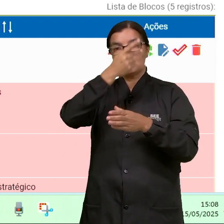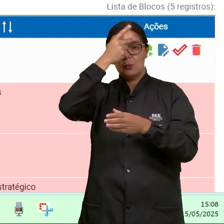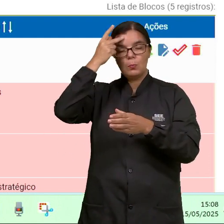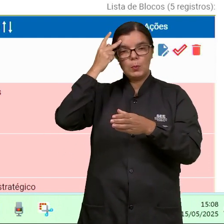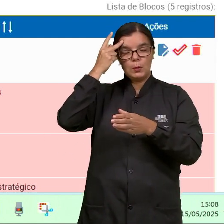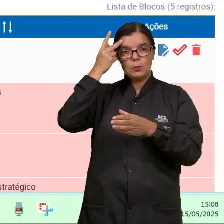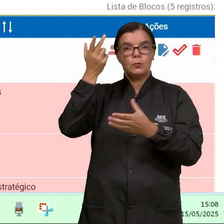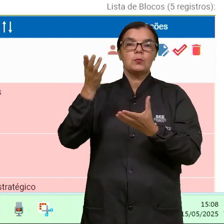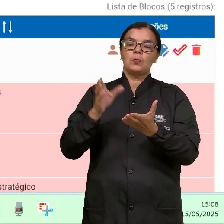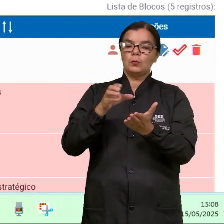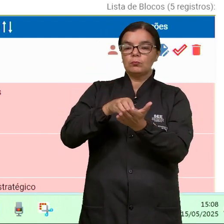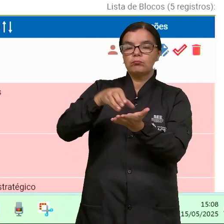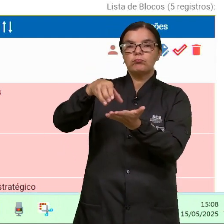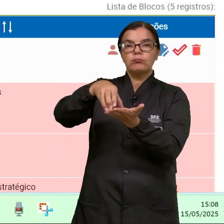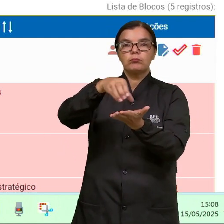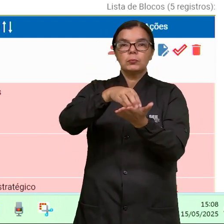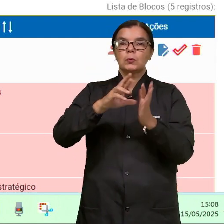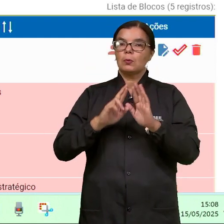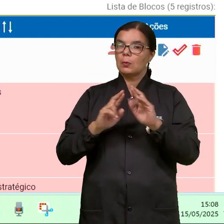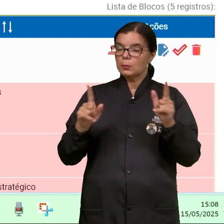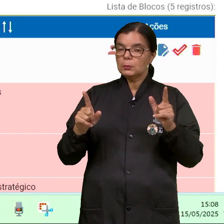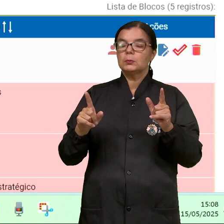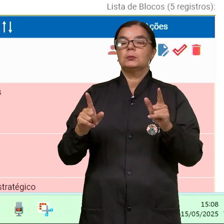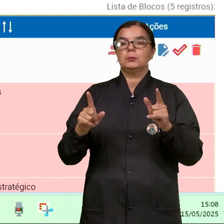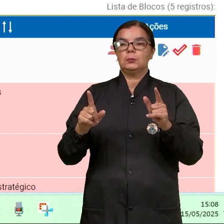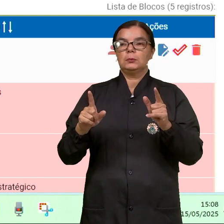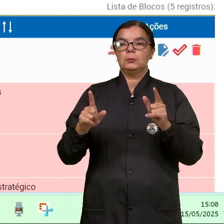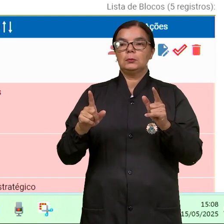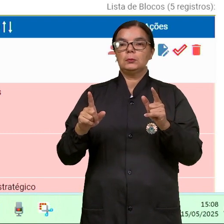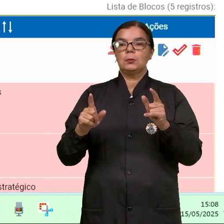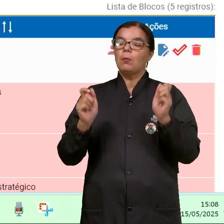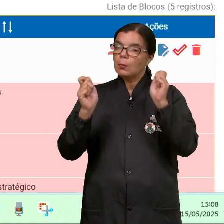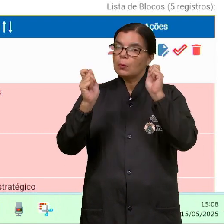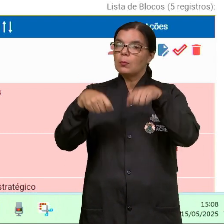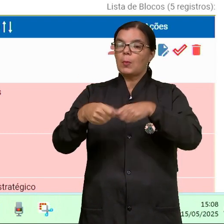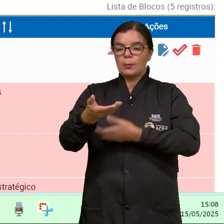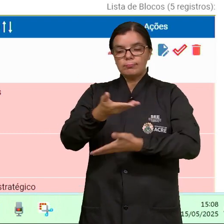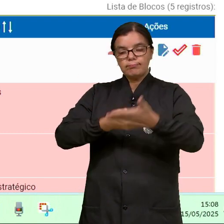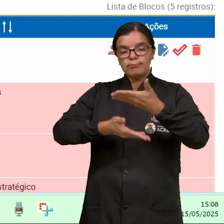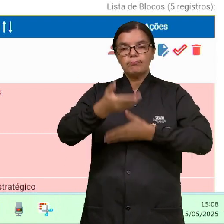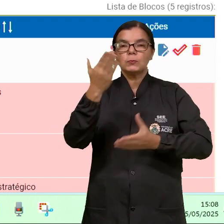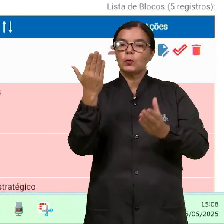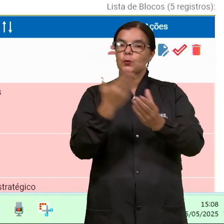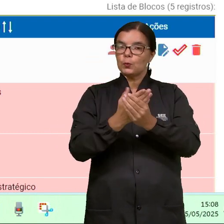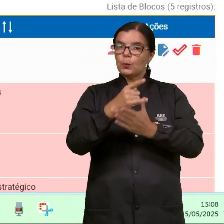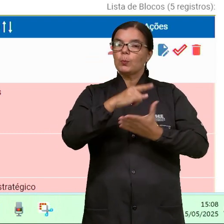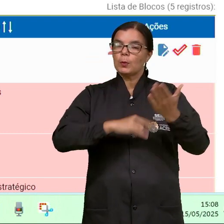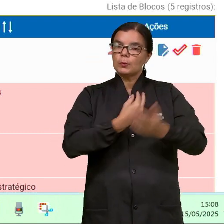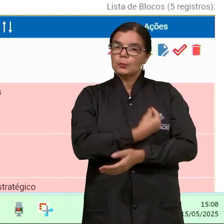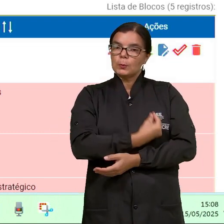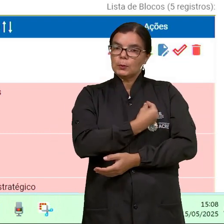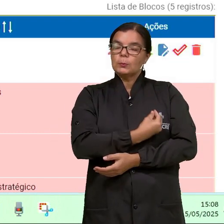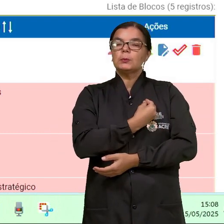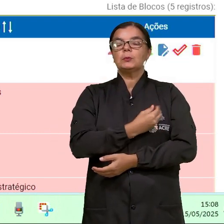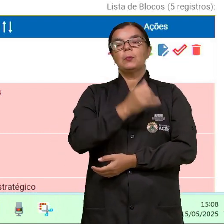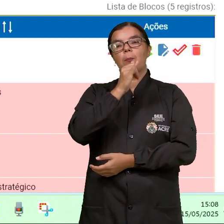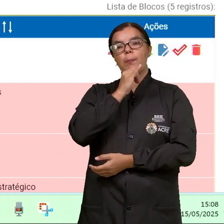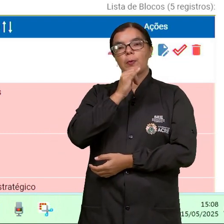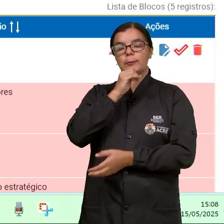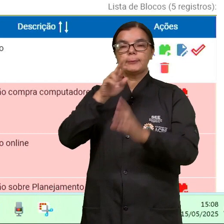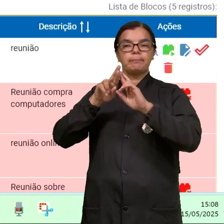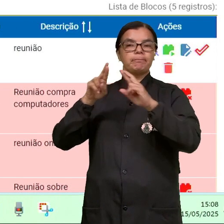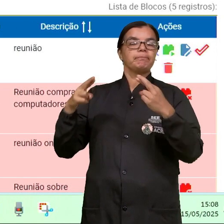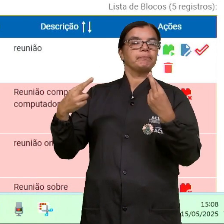que trabalhem em setores diferentes ou até órgãos diferentes possam se inteirar de um processo para participar, por exemplo, de uma